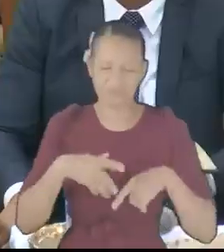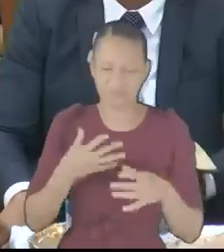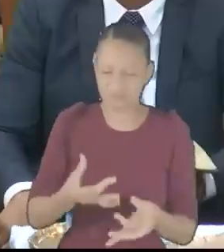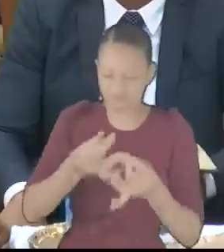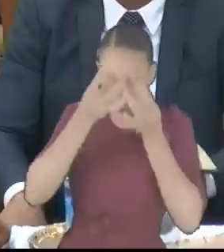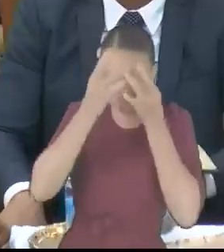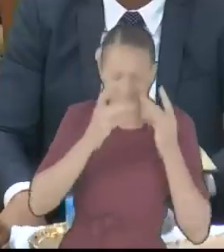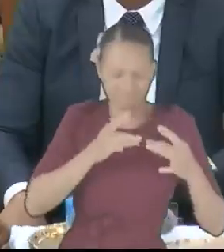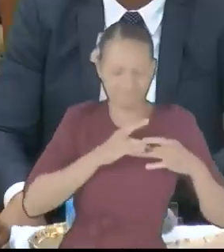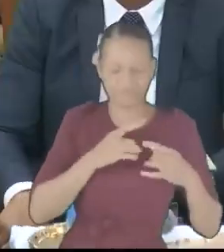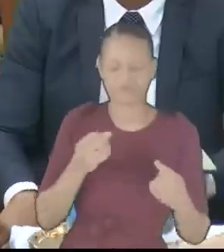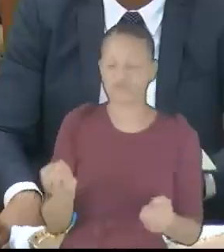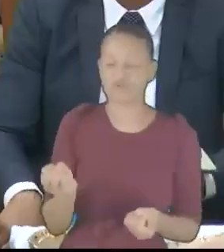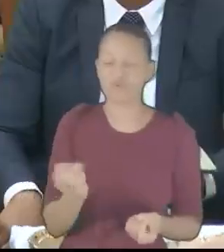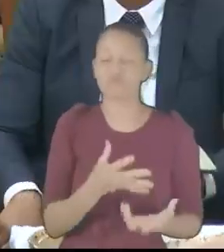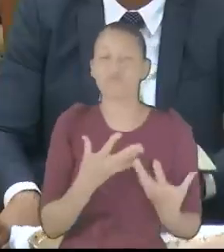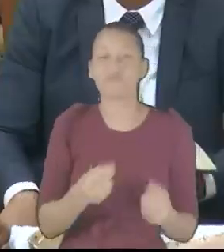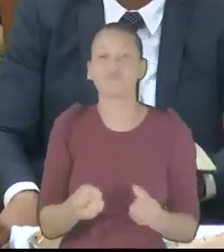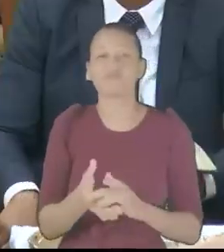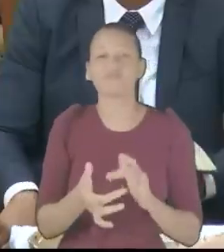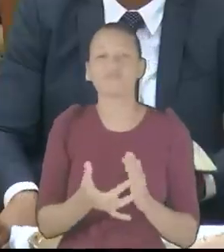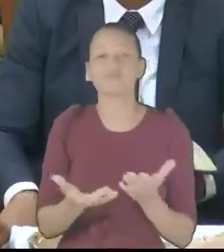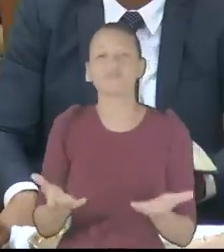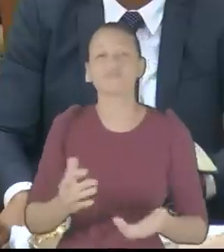Aleluia. Glória a Deus. Veja aí.